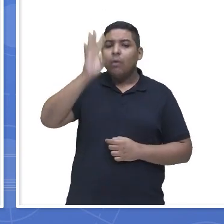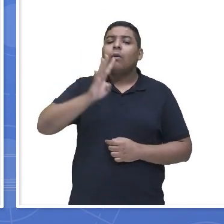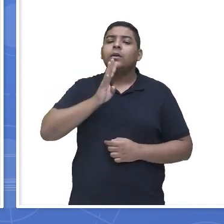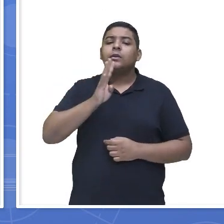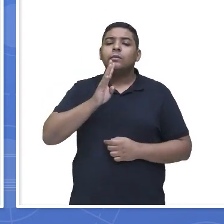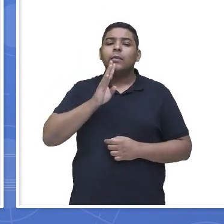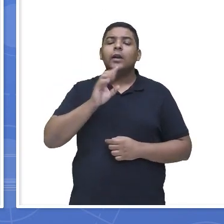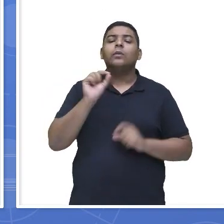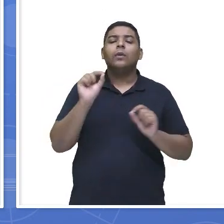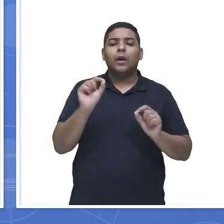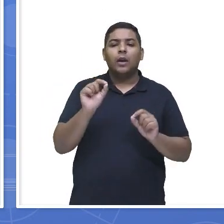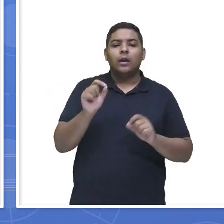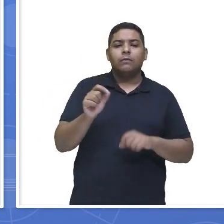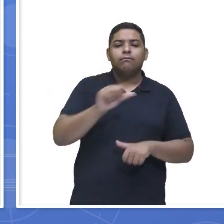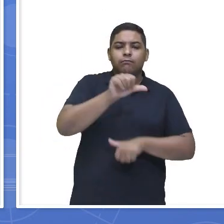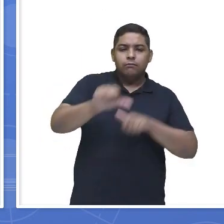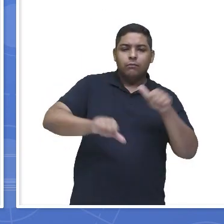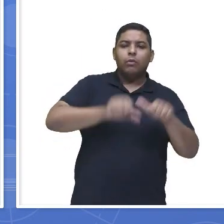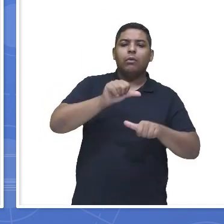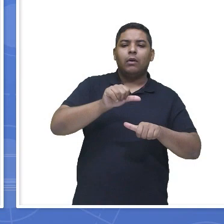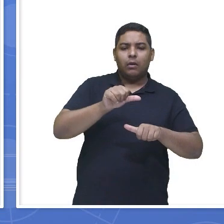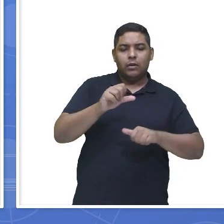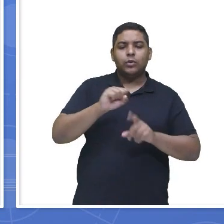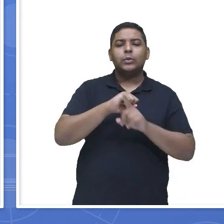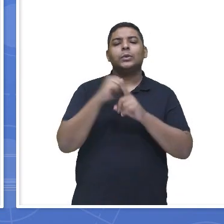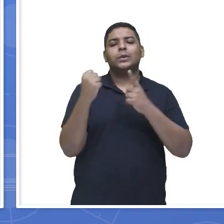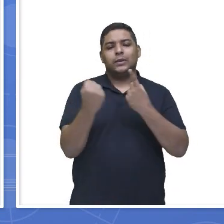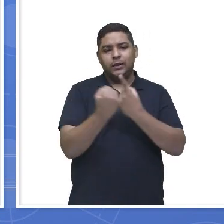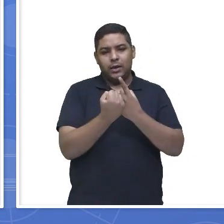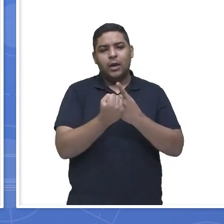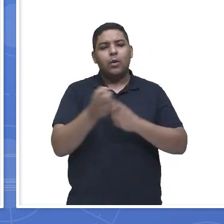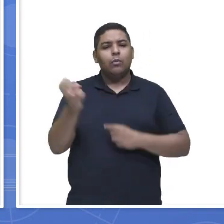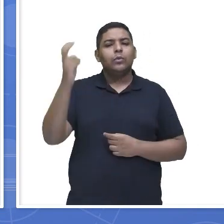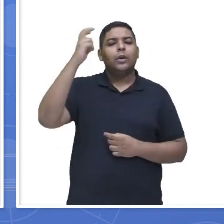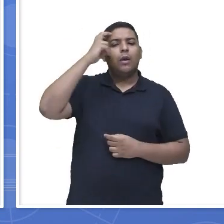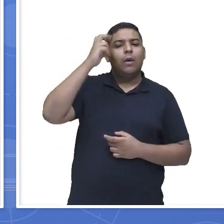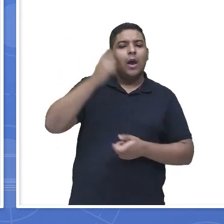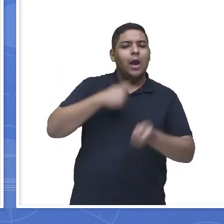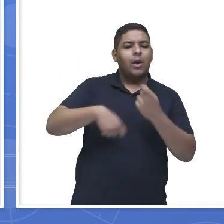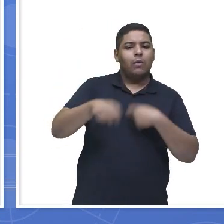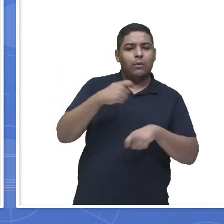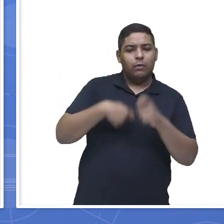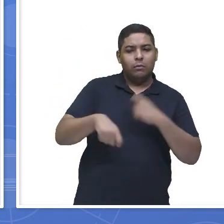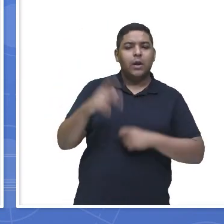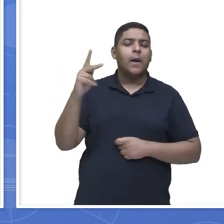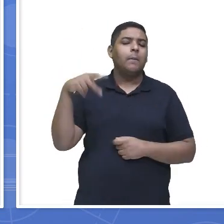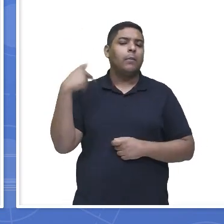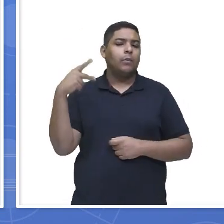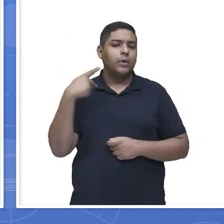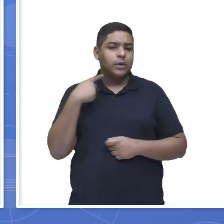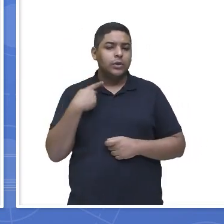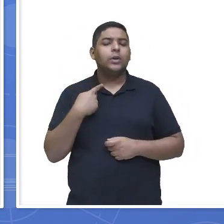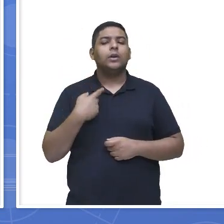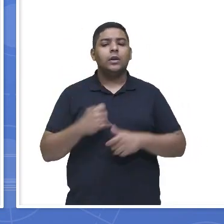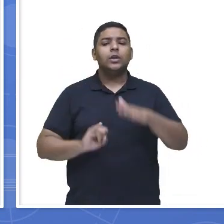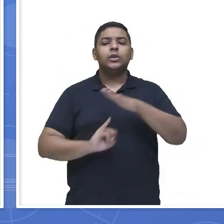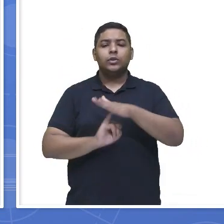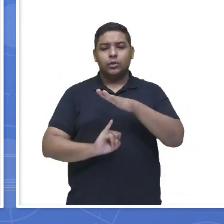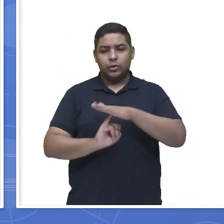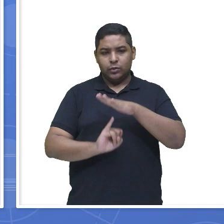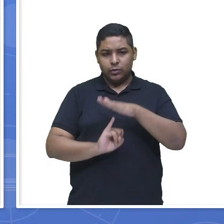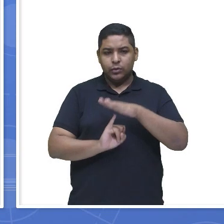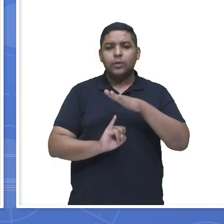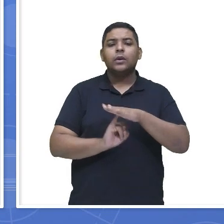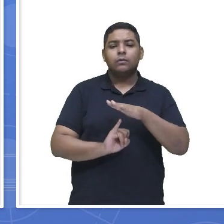do conhecimento se traduz na transformação social, cultural, econômica, política